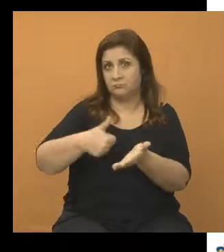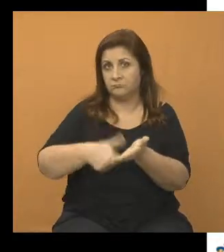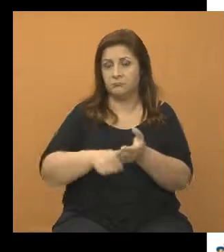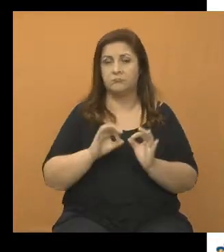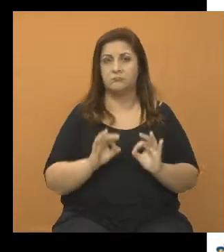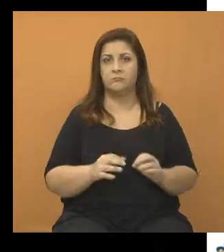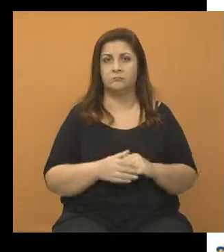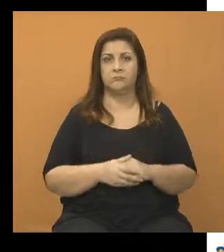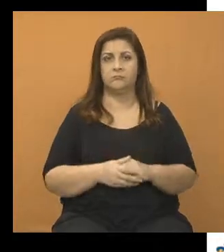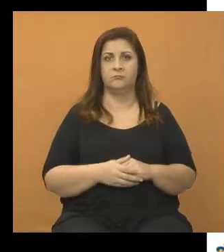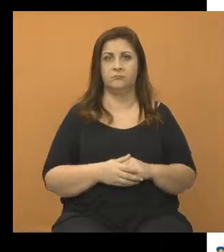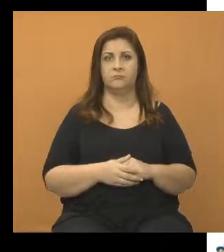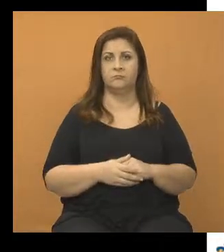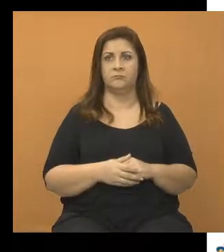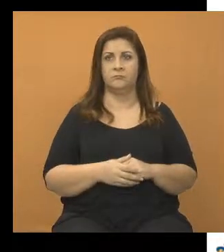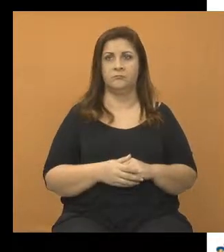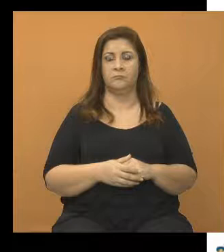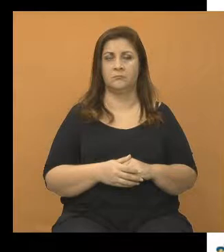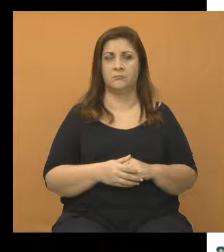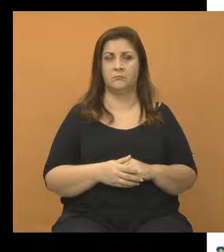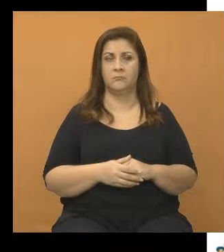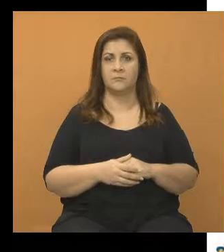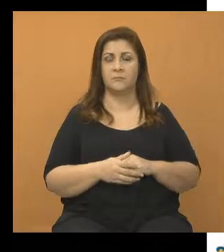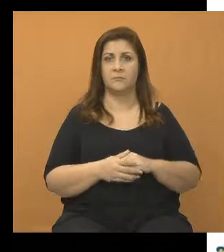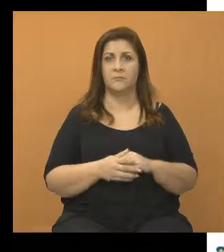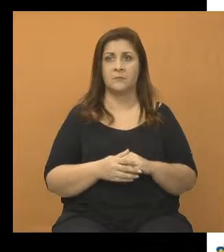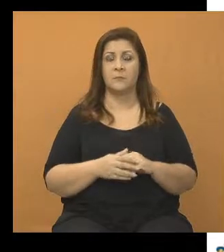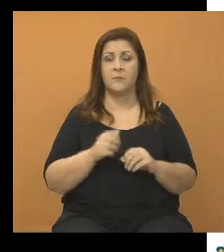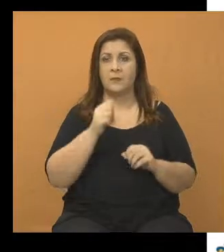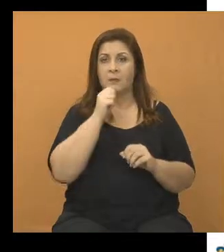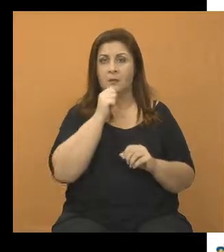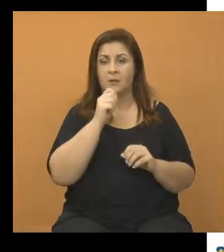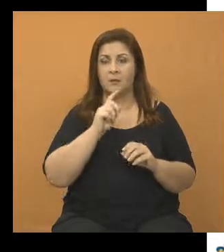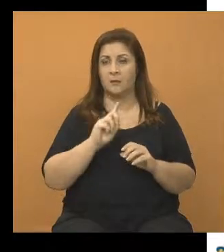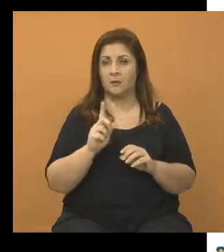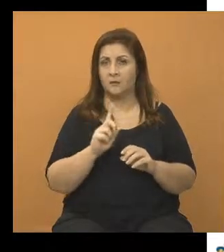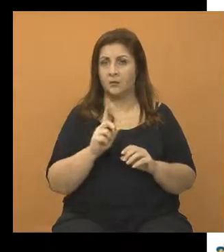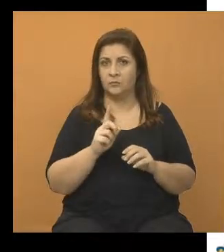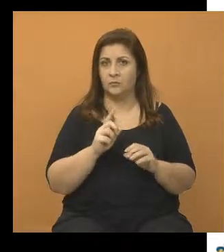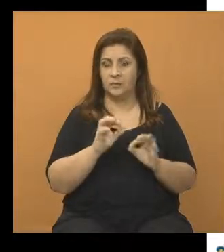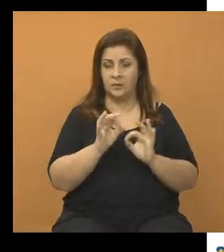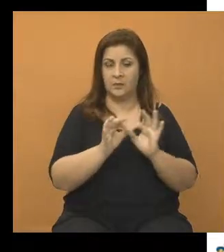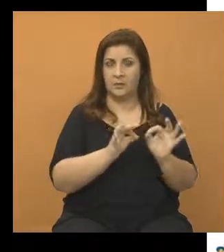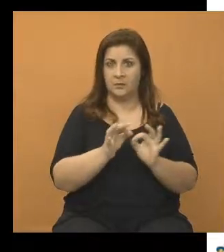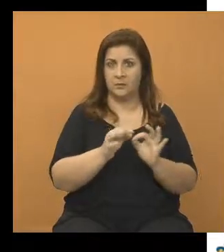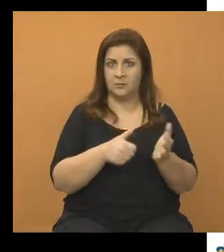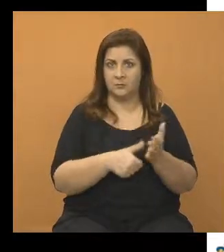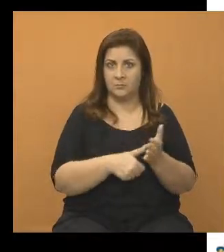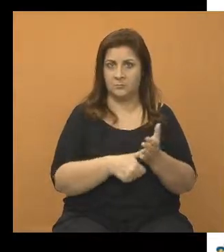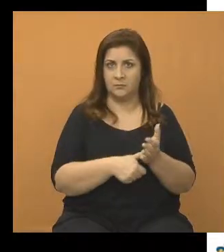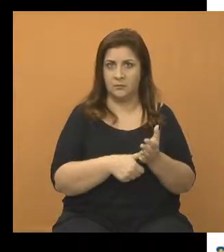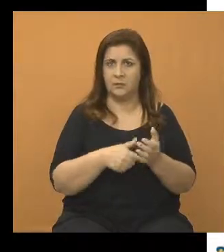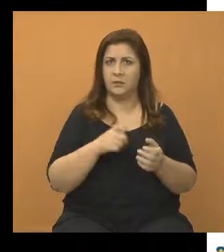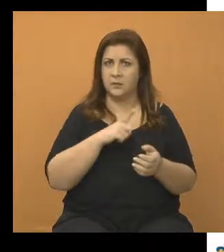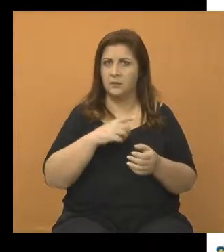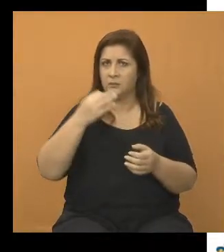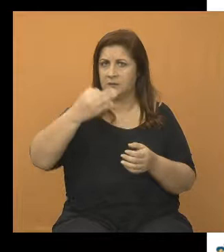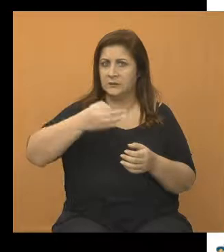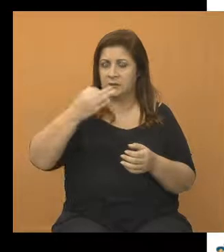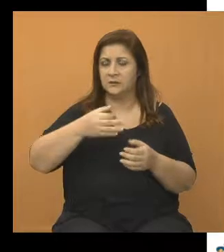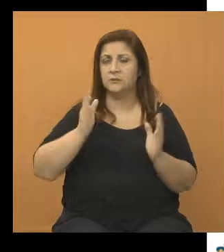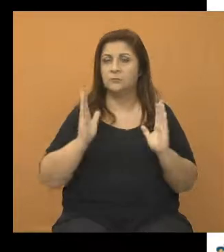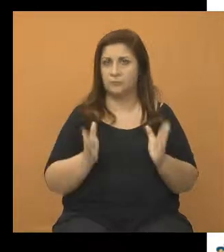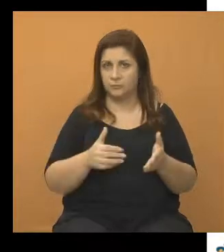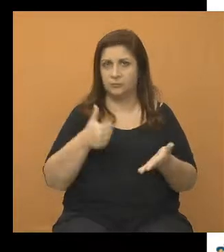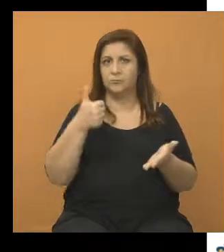esses bairros não vão ser regularizados em sua totalidade, mesmo porque eles não, alguns, grande maioria, não são irregulares na sua